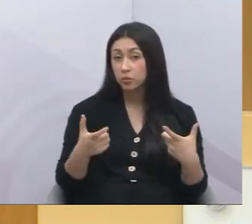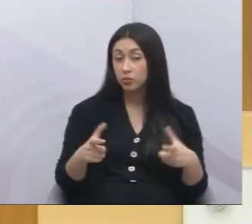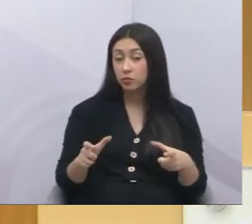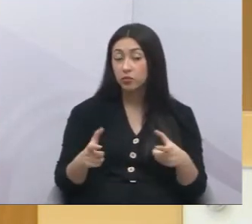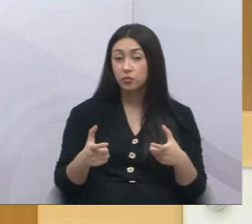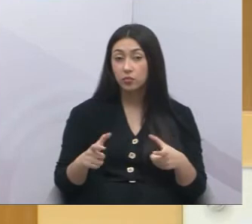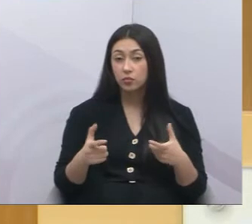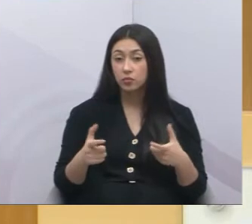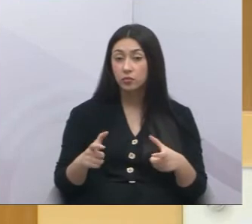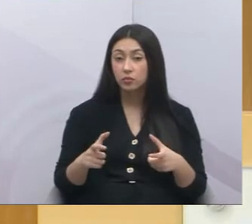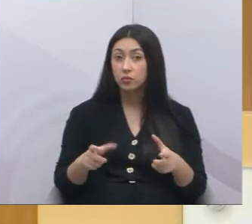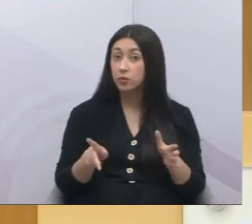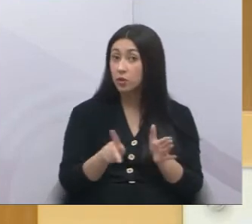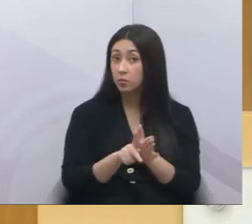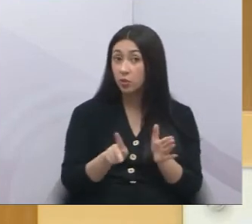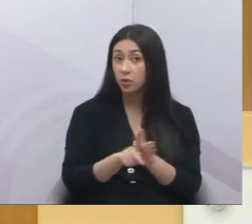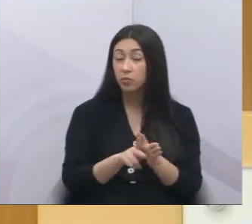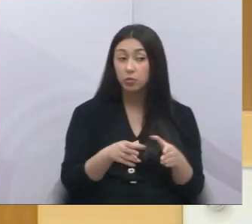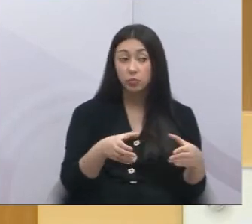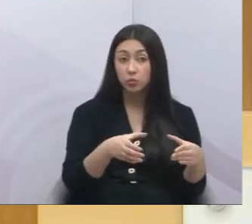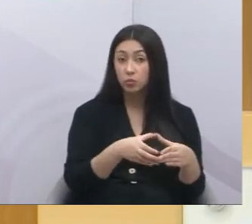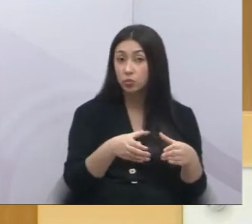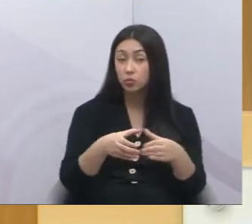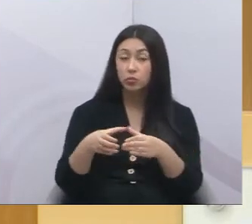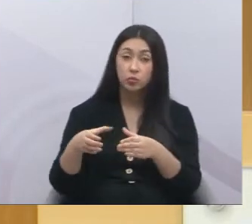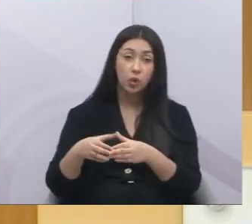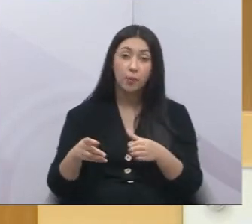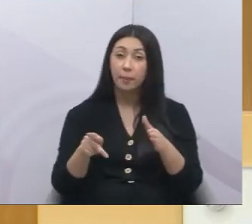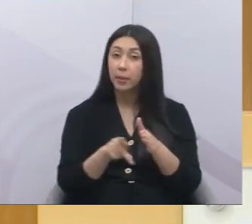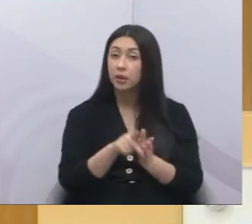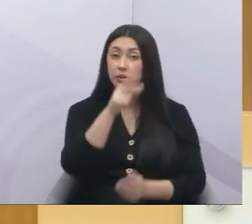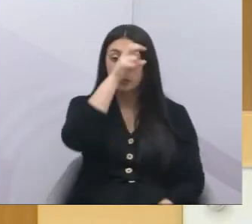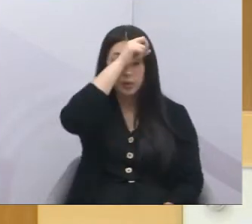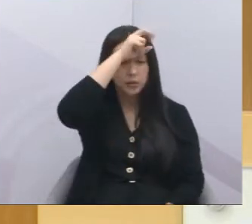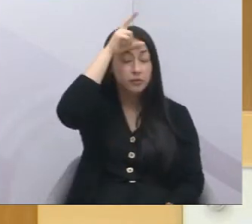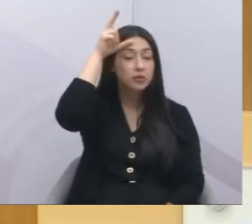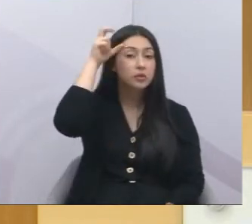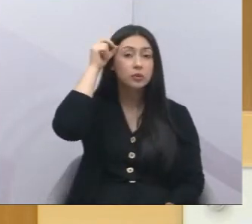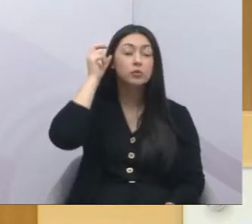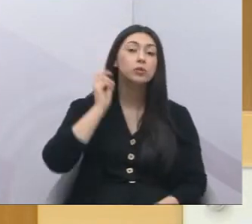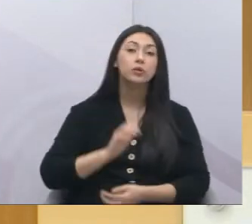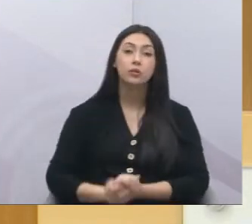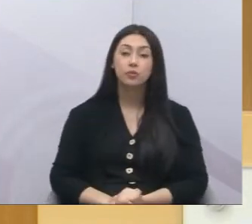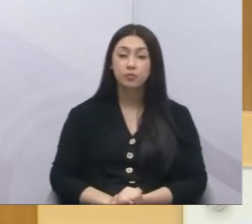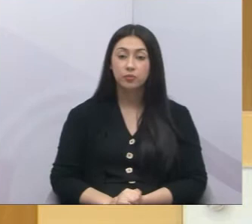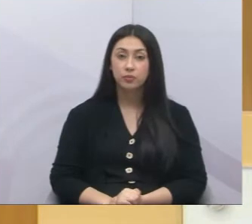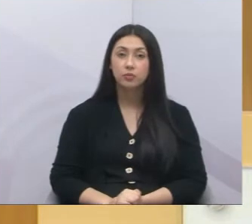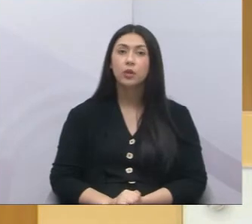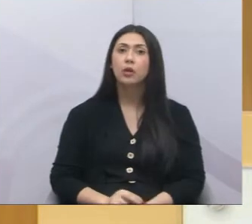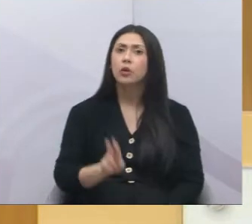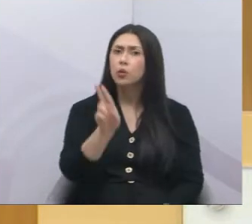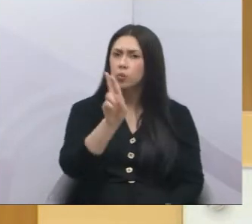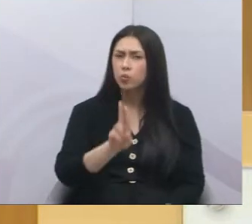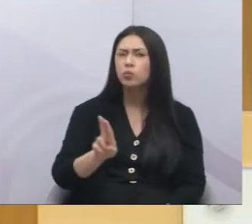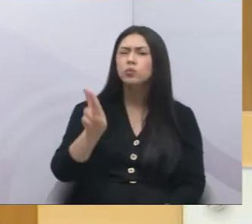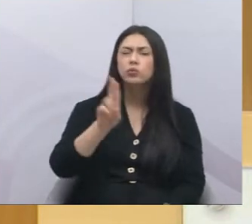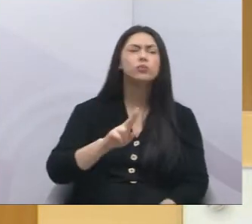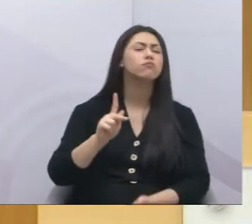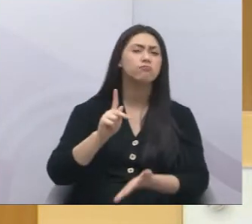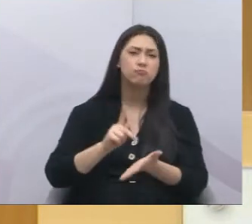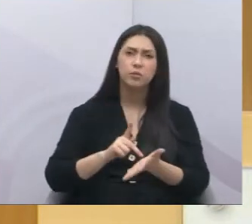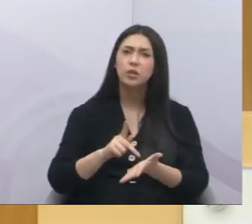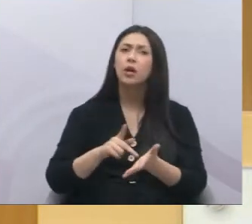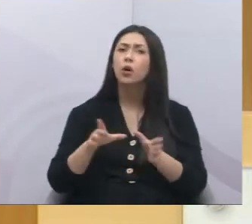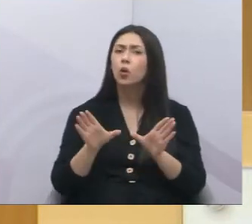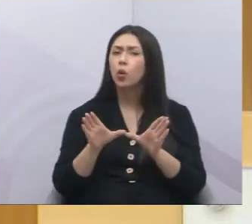espaço da comunidade, é um espaço da prefeitura que É muito utilizado pela comunidade